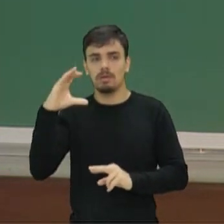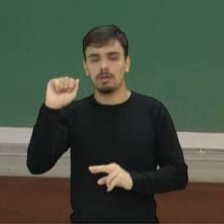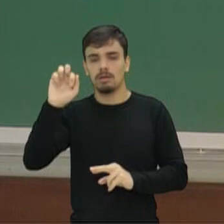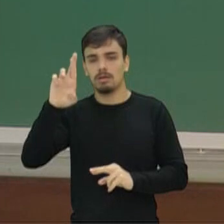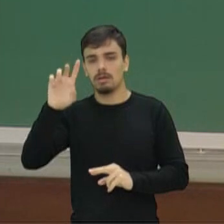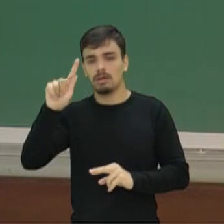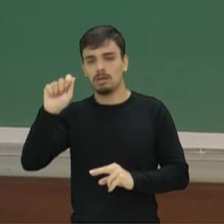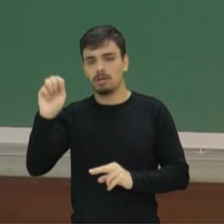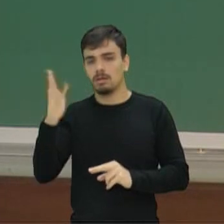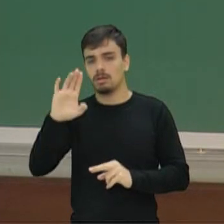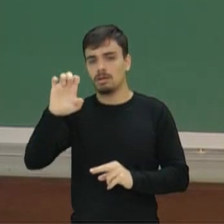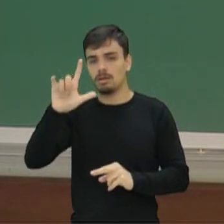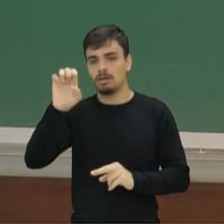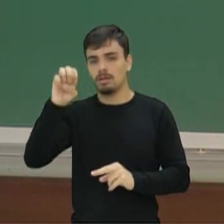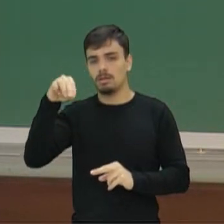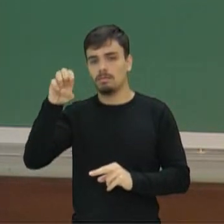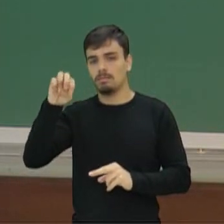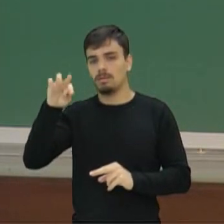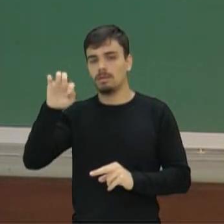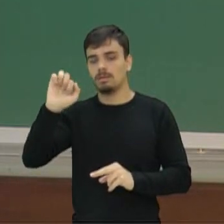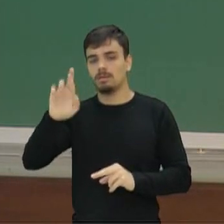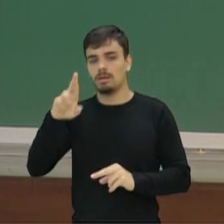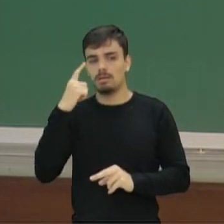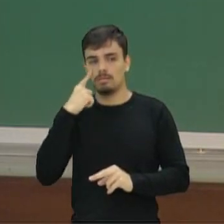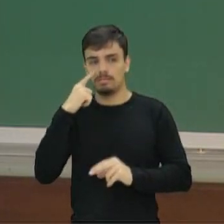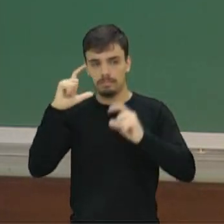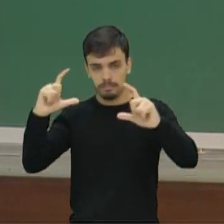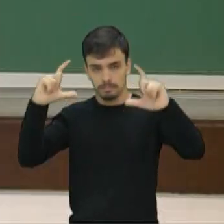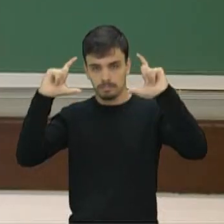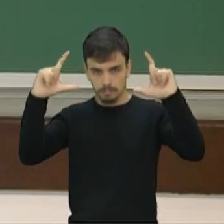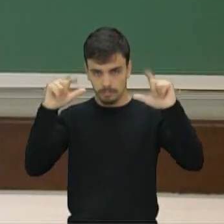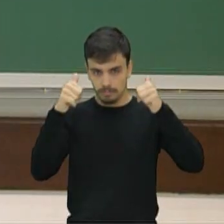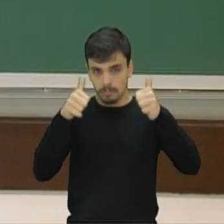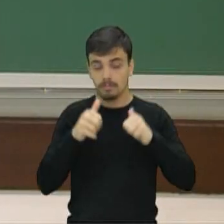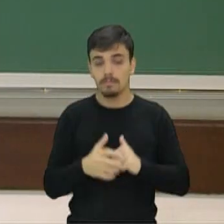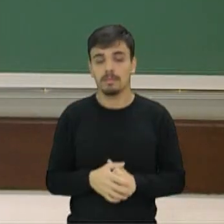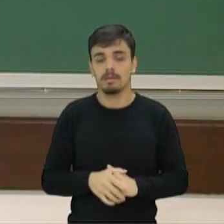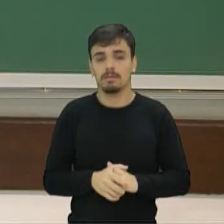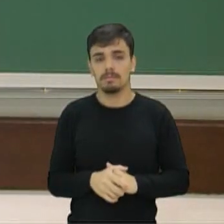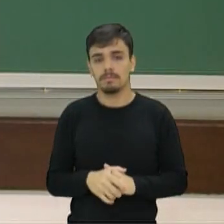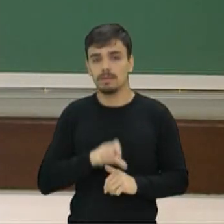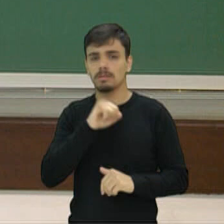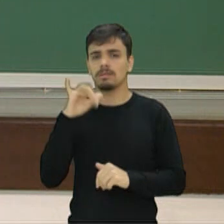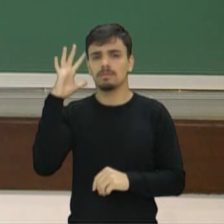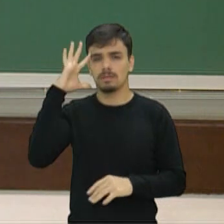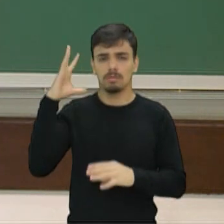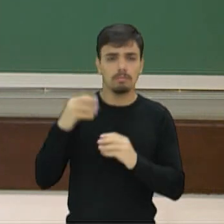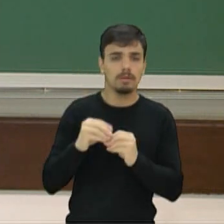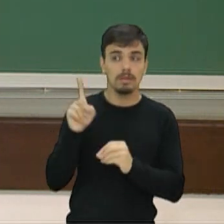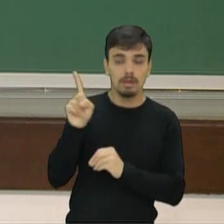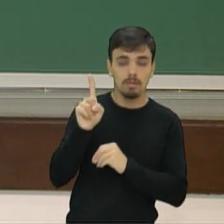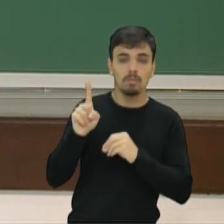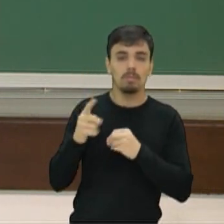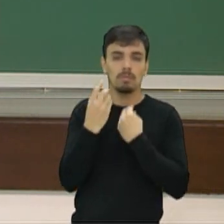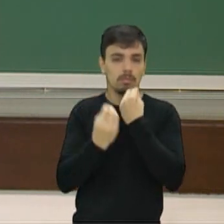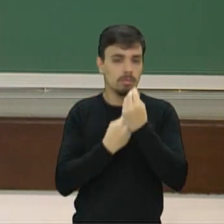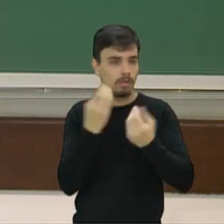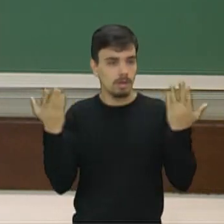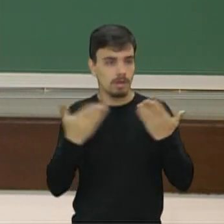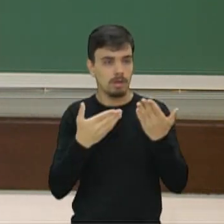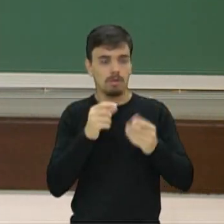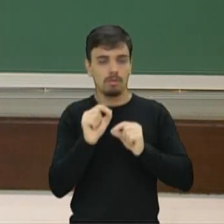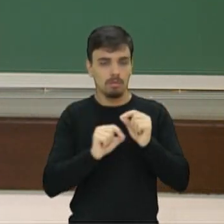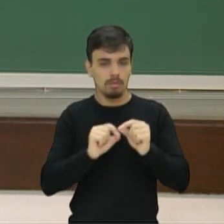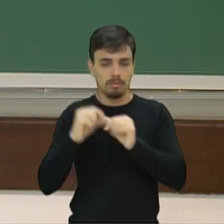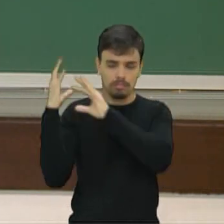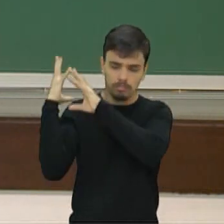esse valor 1,6 vezes 10 na menos 19. Se você compreendeu essa parte, pessoal, eu agora